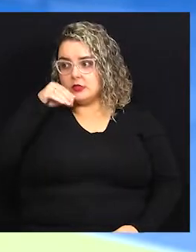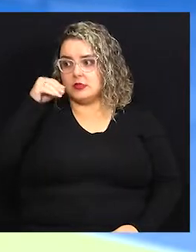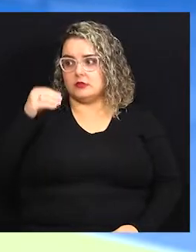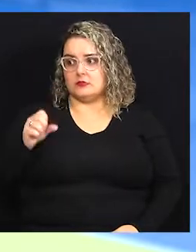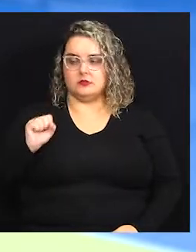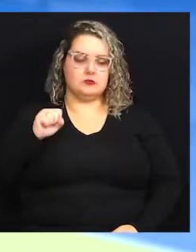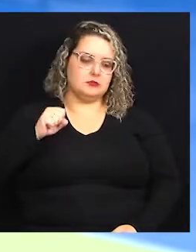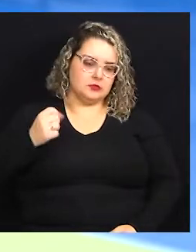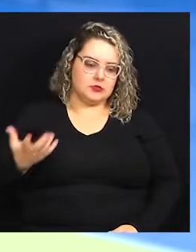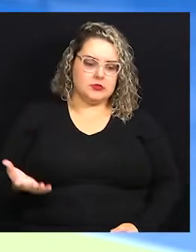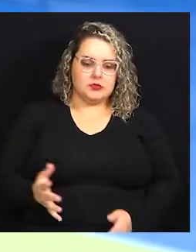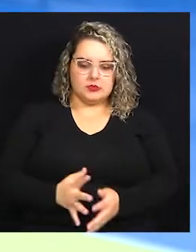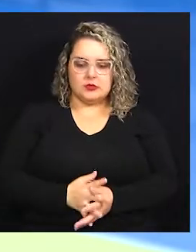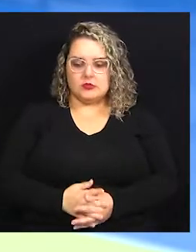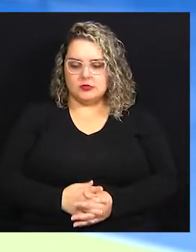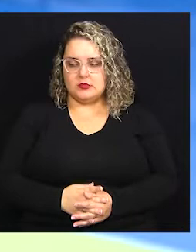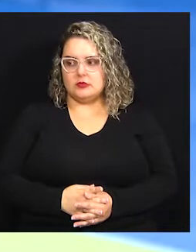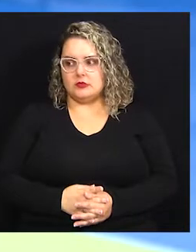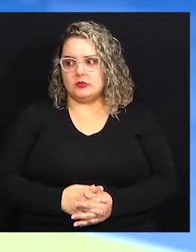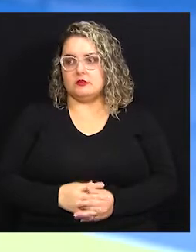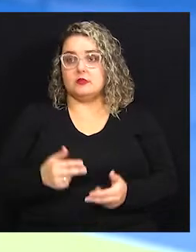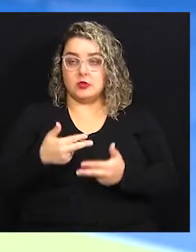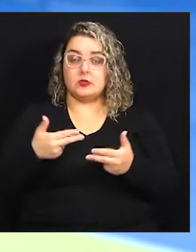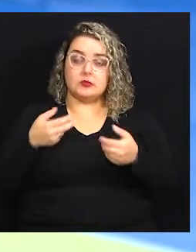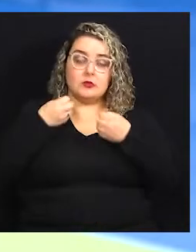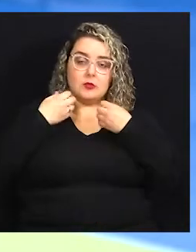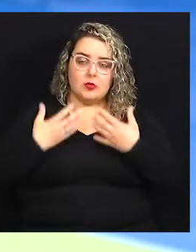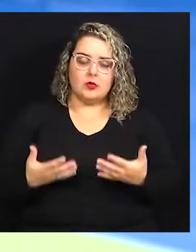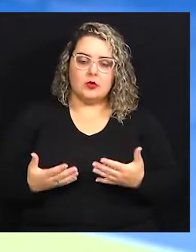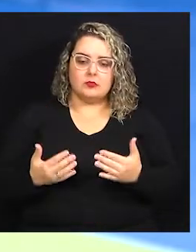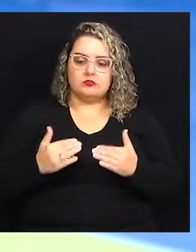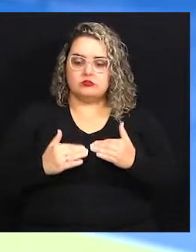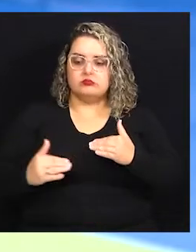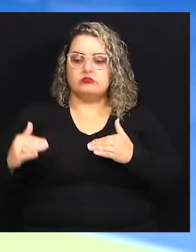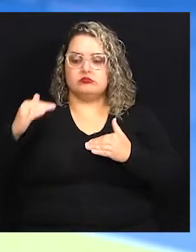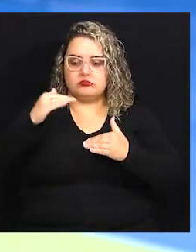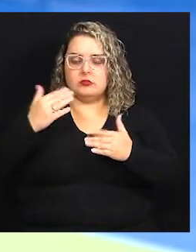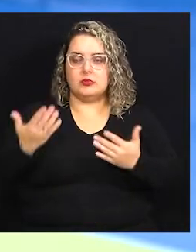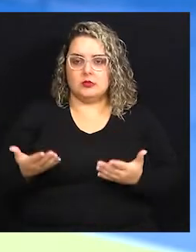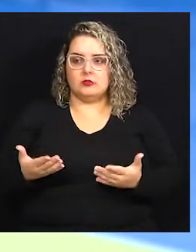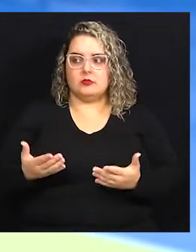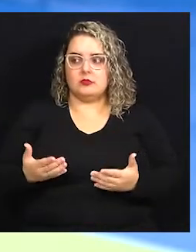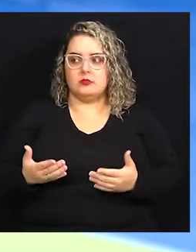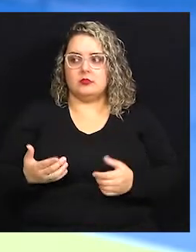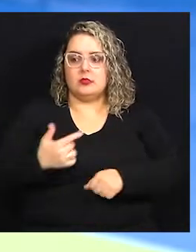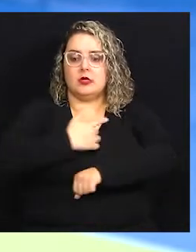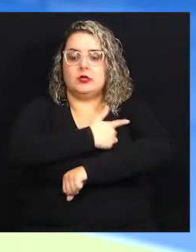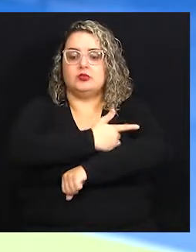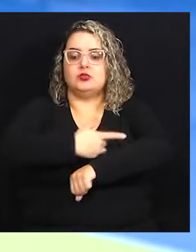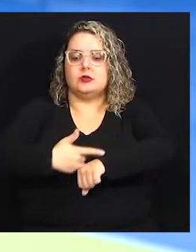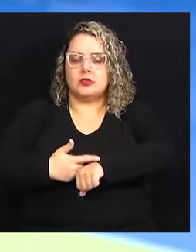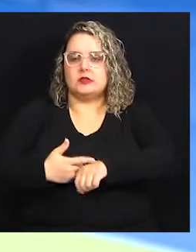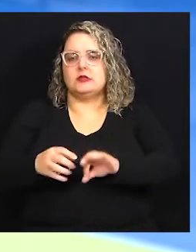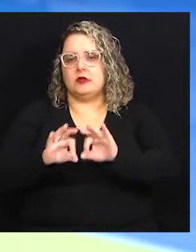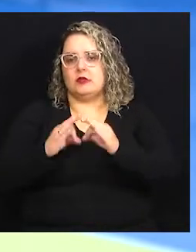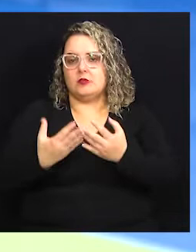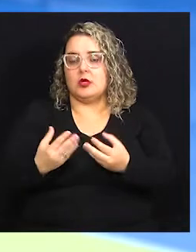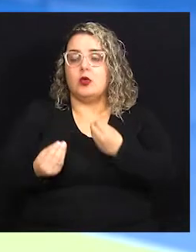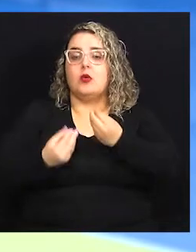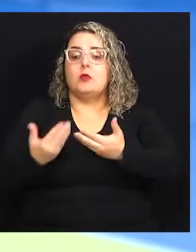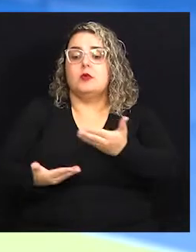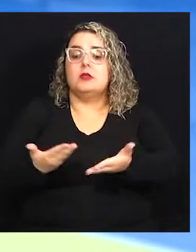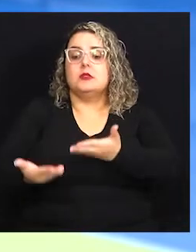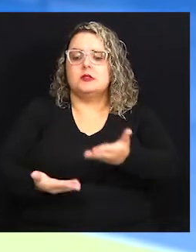Sim. Uma coisa muito boa, prevaleceu bastante, né? A educação familiar, né? Como lidar com as